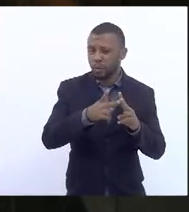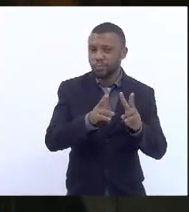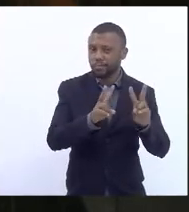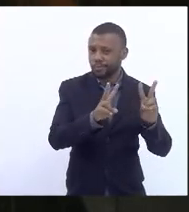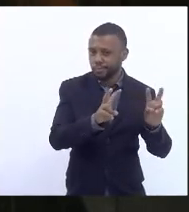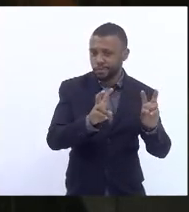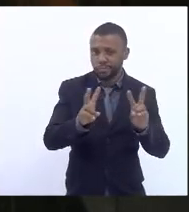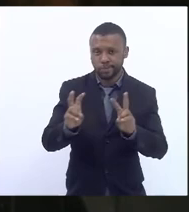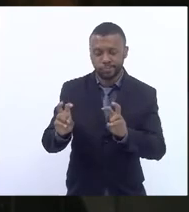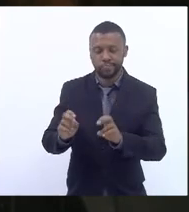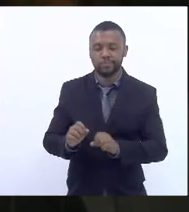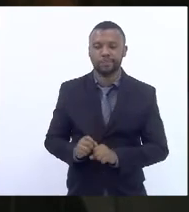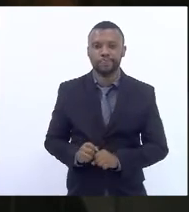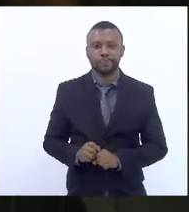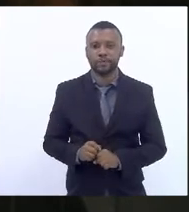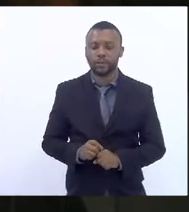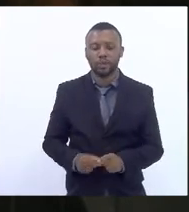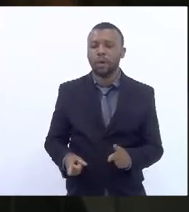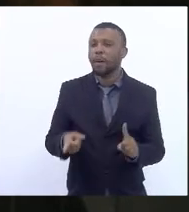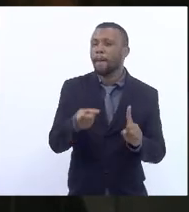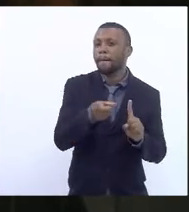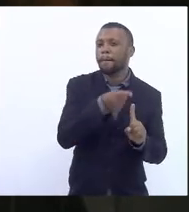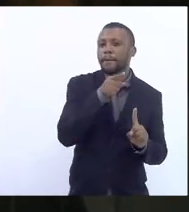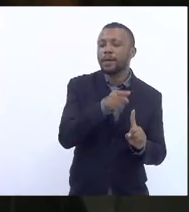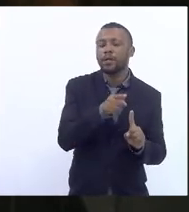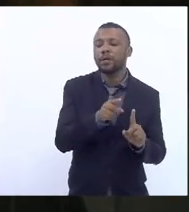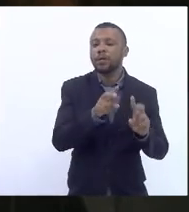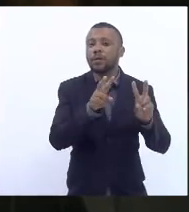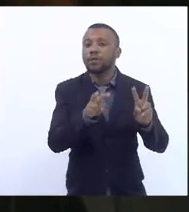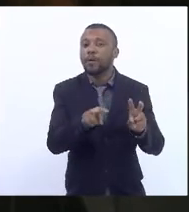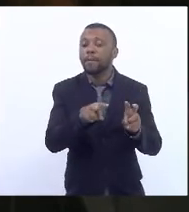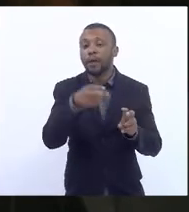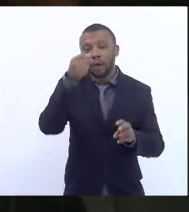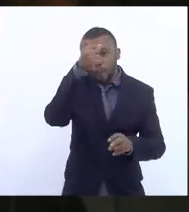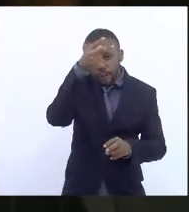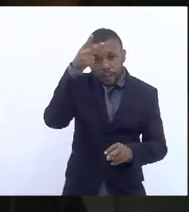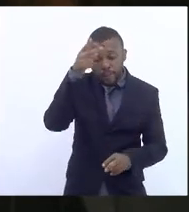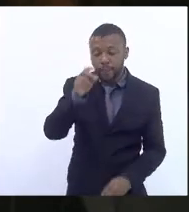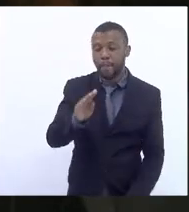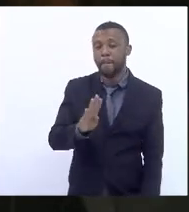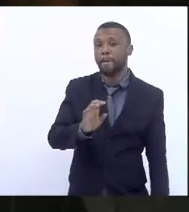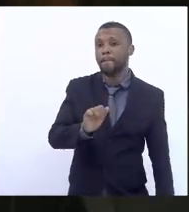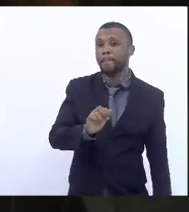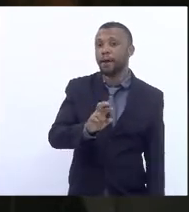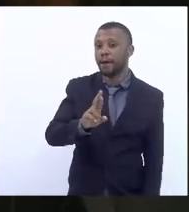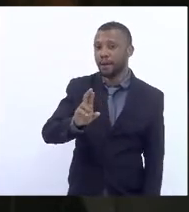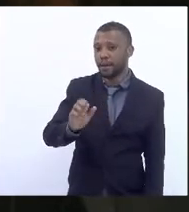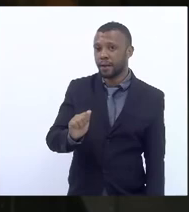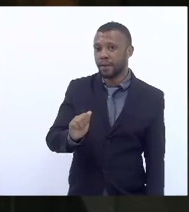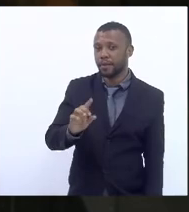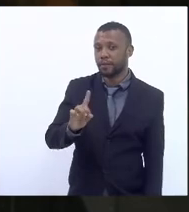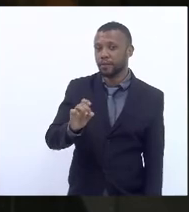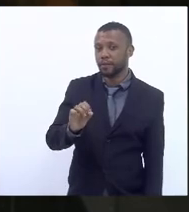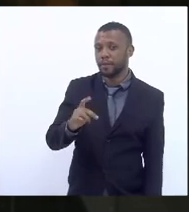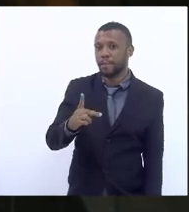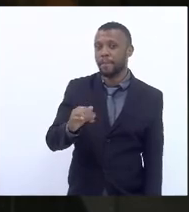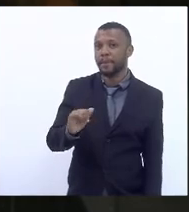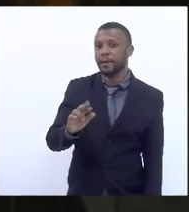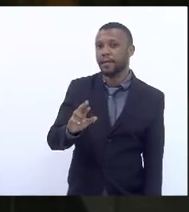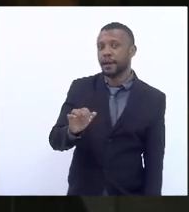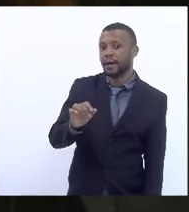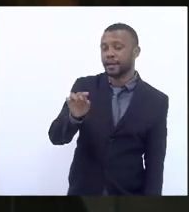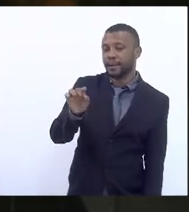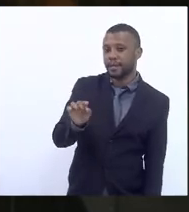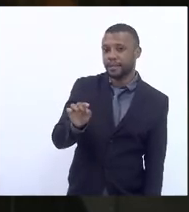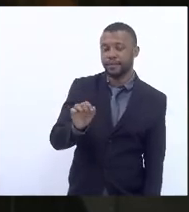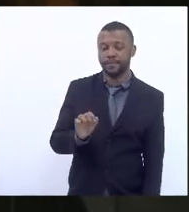primeiro assunto é a cidade de Barra do Piraí. Cidade essa que, independente de eu